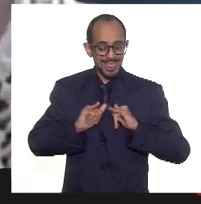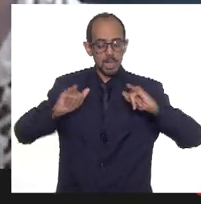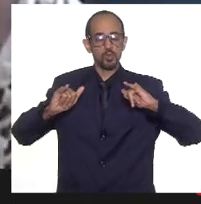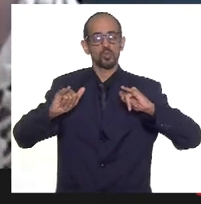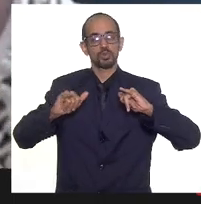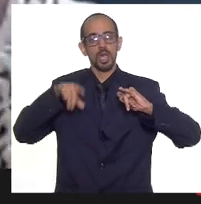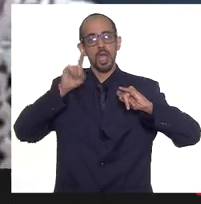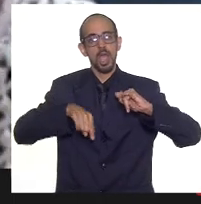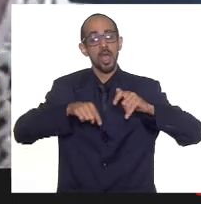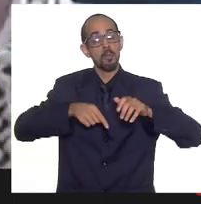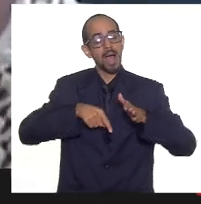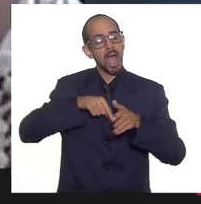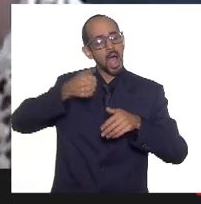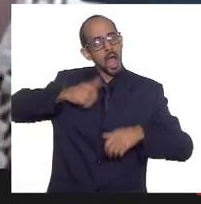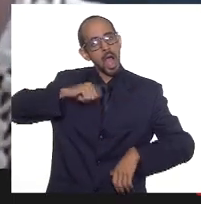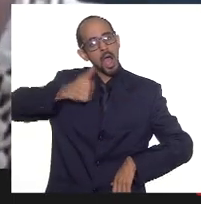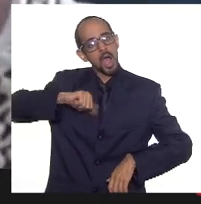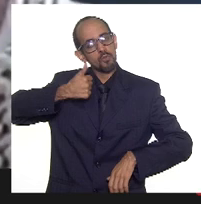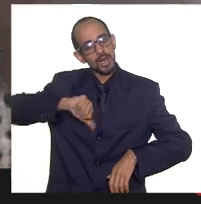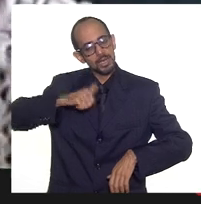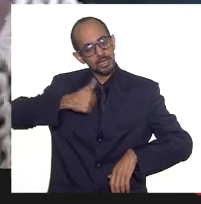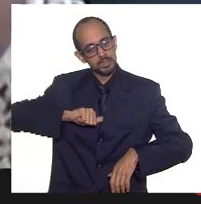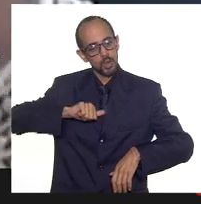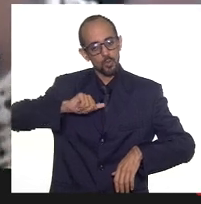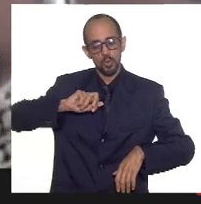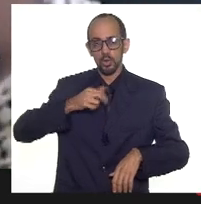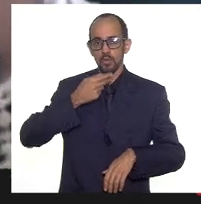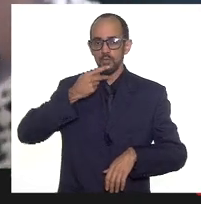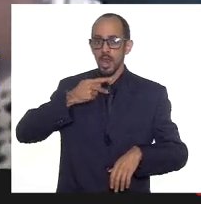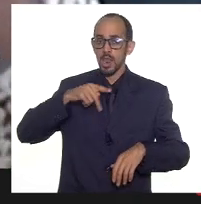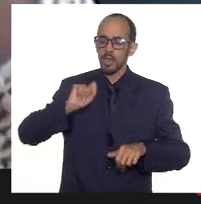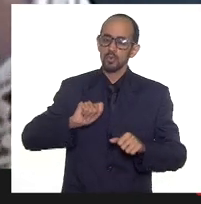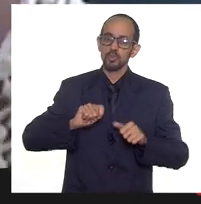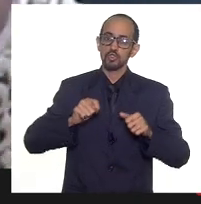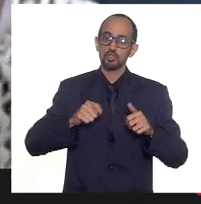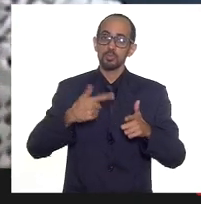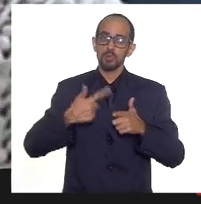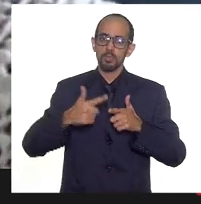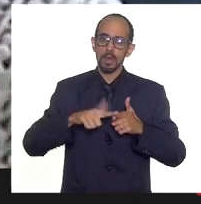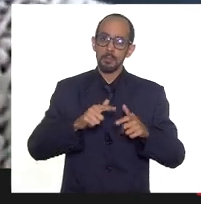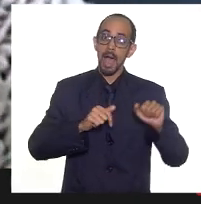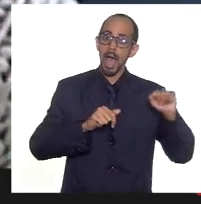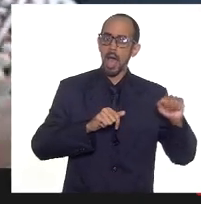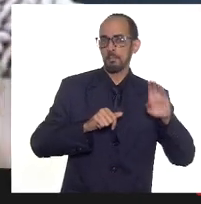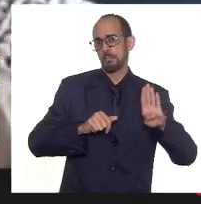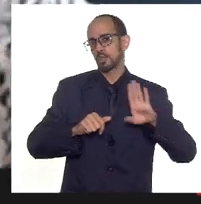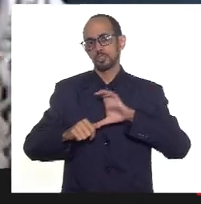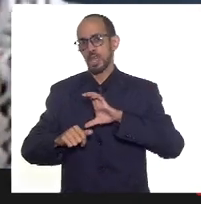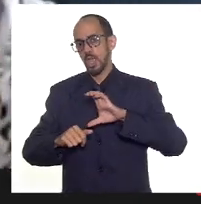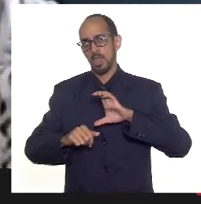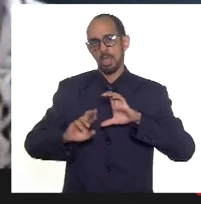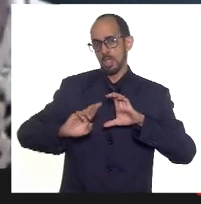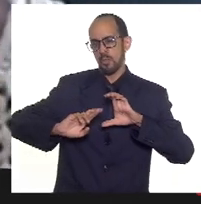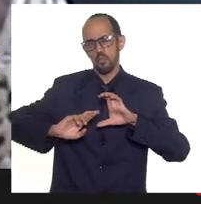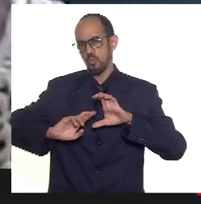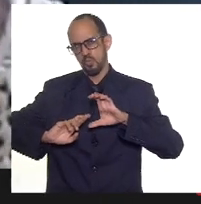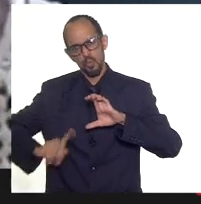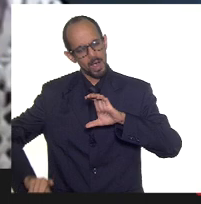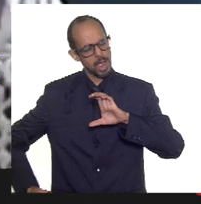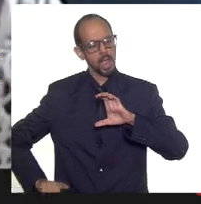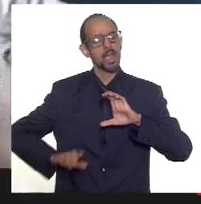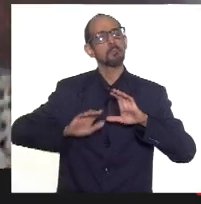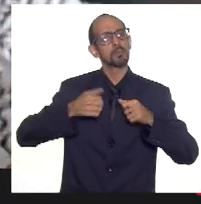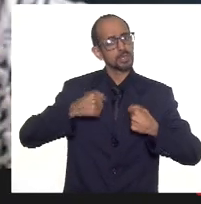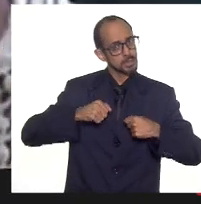das situações, né? Eu não estou aqui falando de um caso A, B ou C, eu acho que isso, inclusive, deve ser olhado, mas não é este o momento,